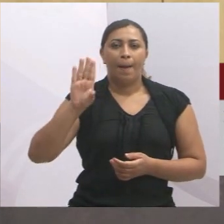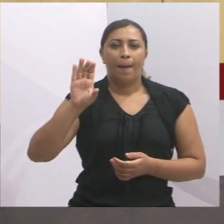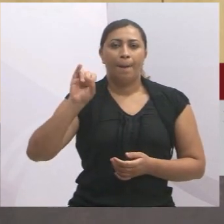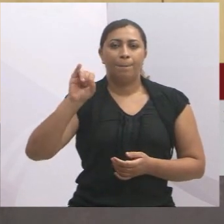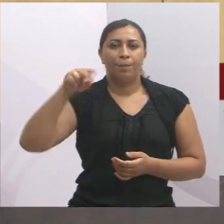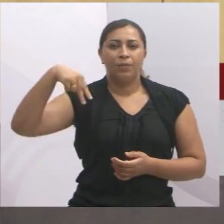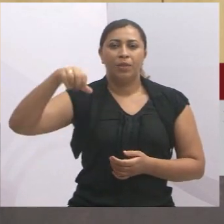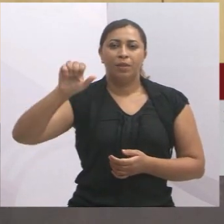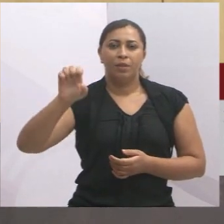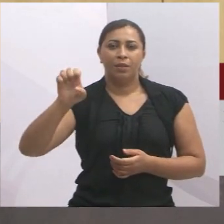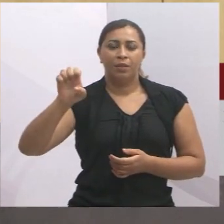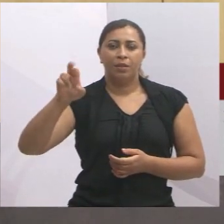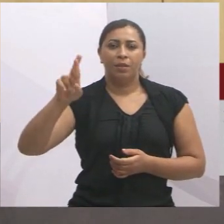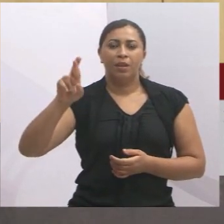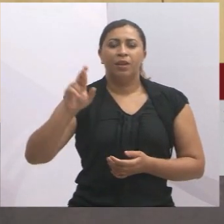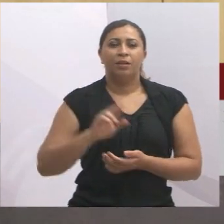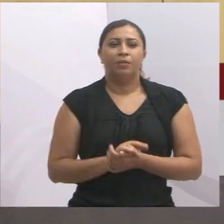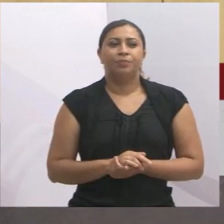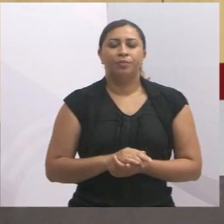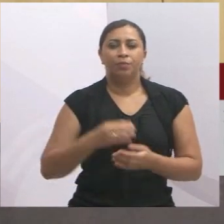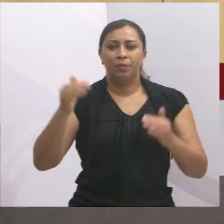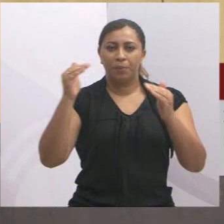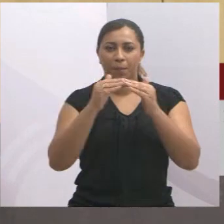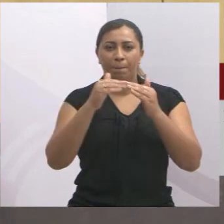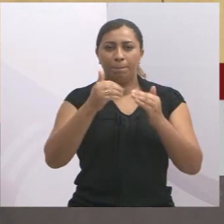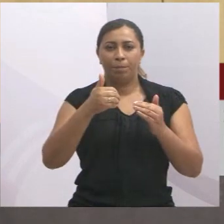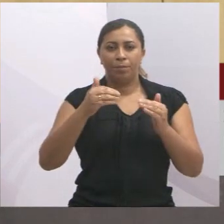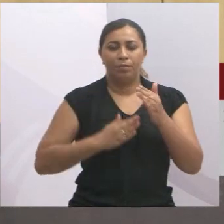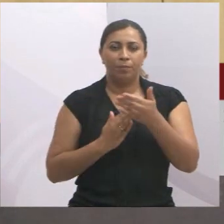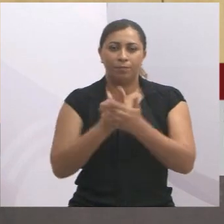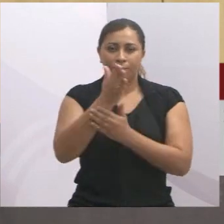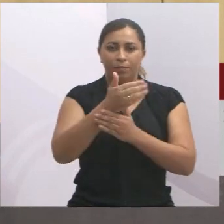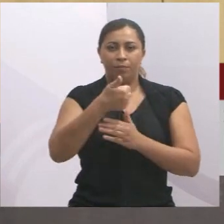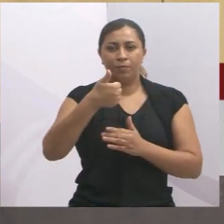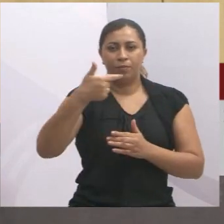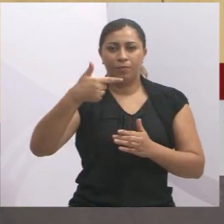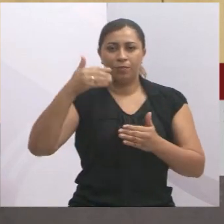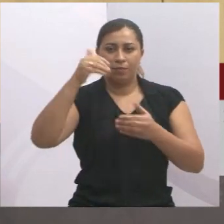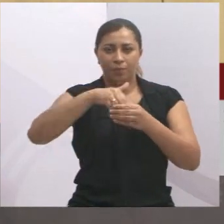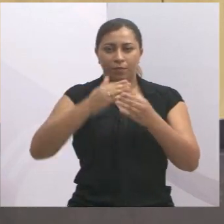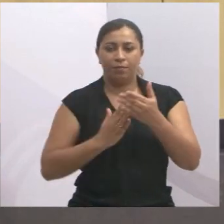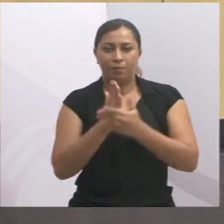Projeto aprovado por unanimidade, 12 votos favoráveis. Próximo projeto.